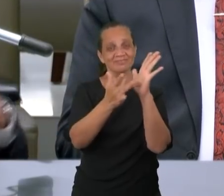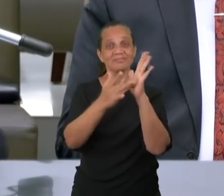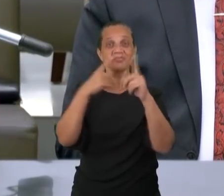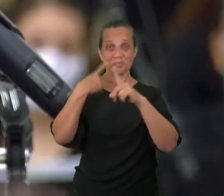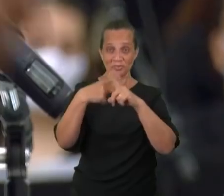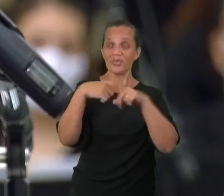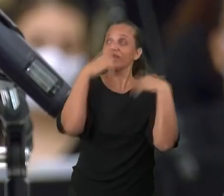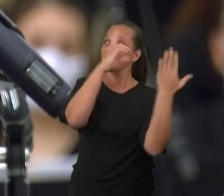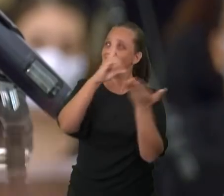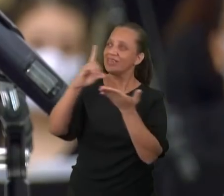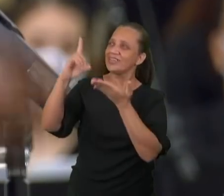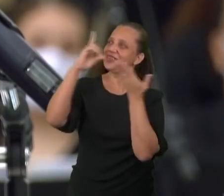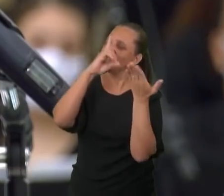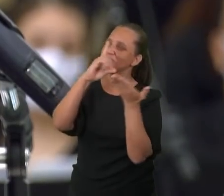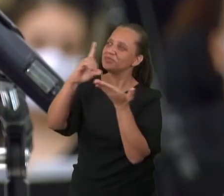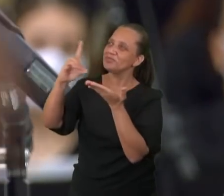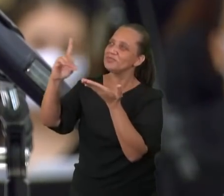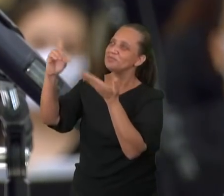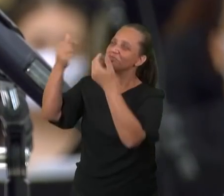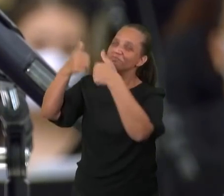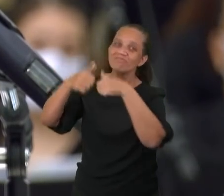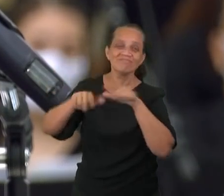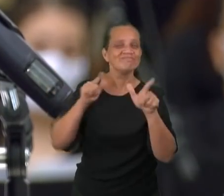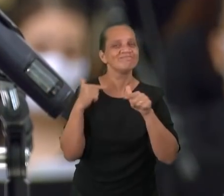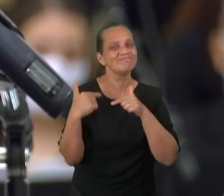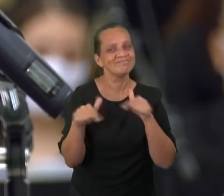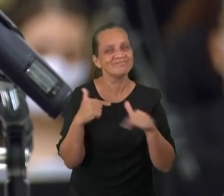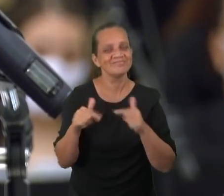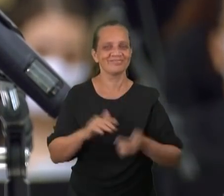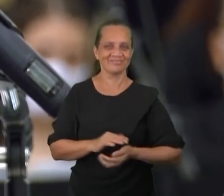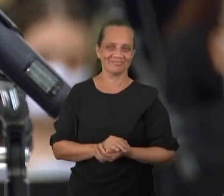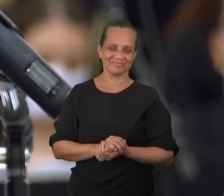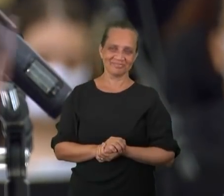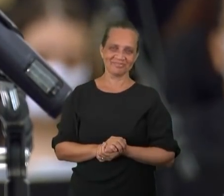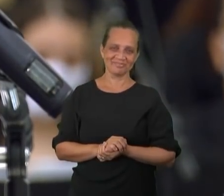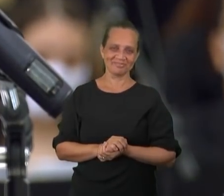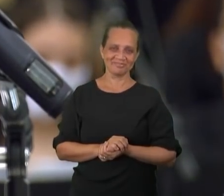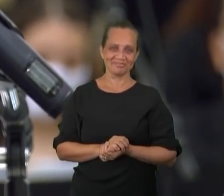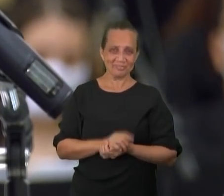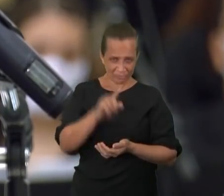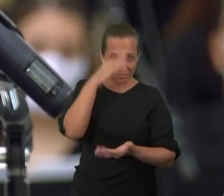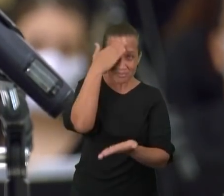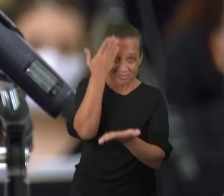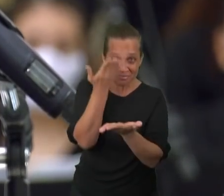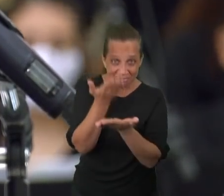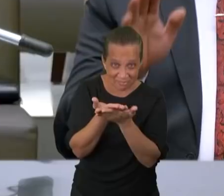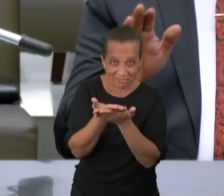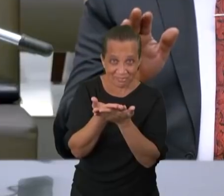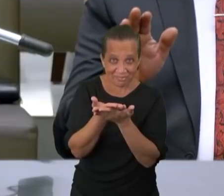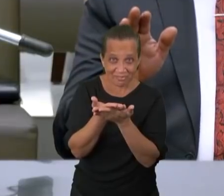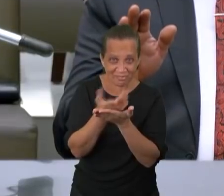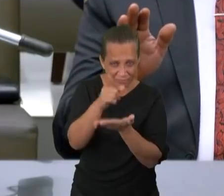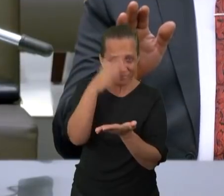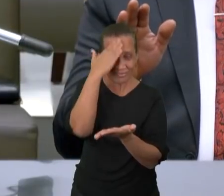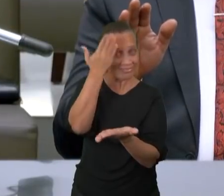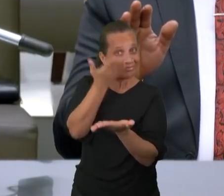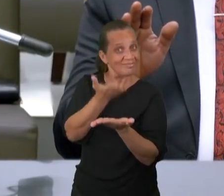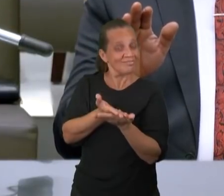porque Deus está trabalhando. Quem crê nisso aqui, irmãos? Quem crê?